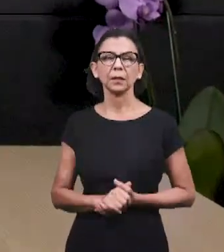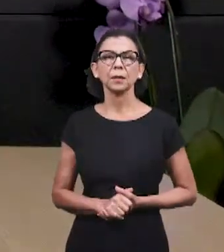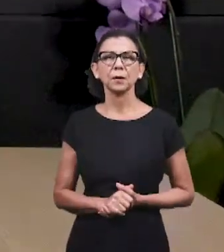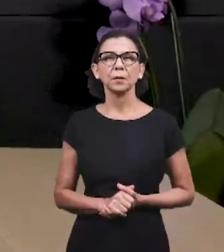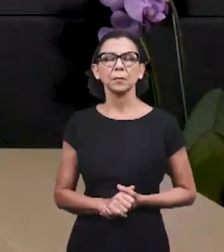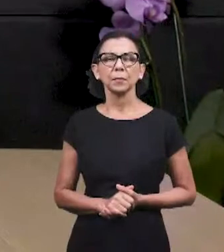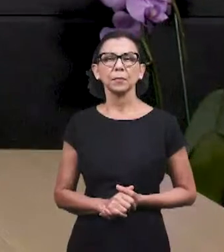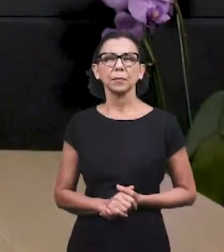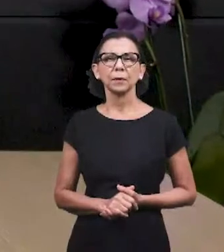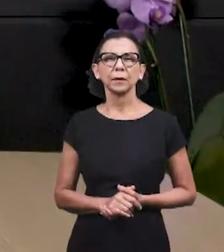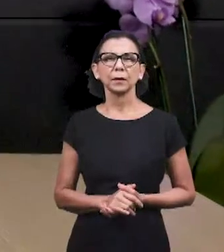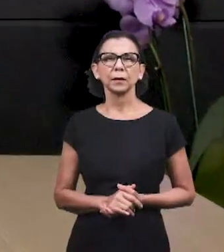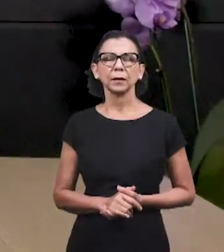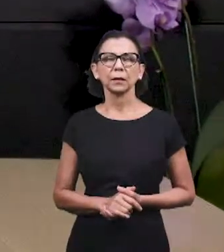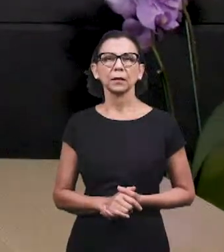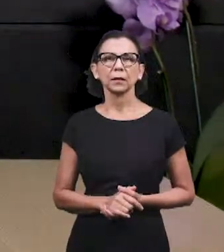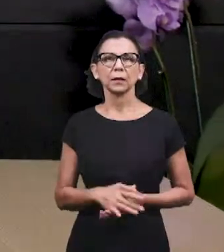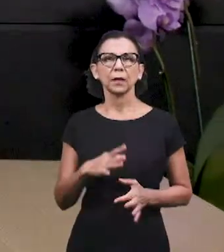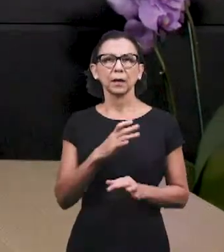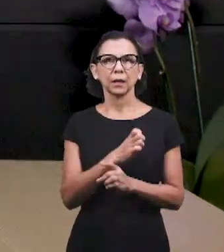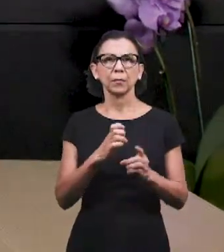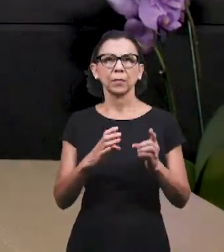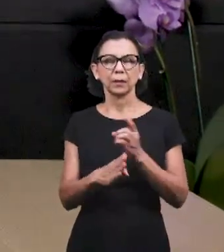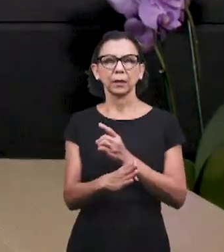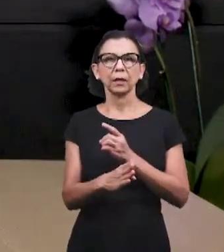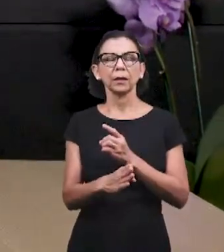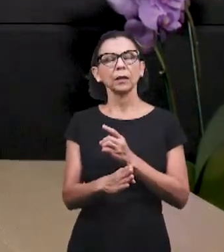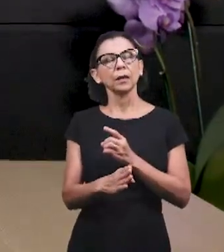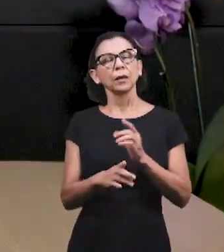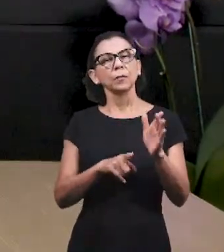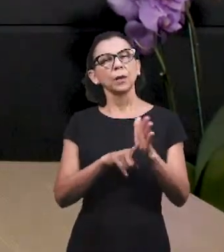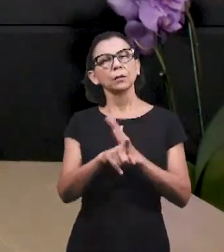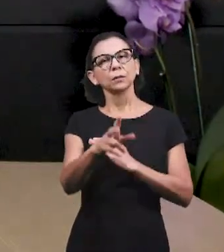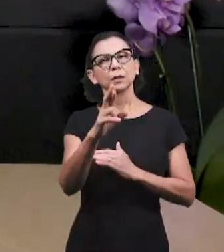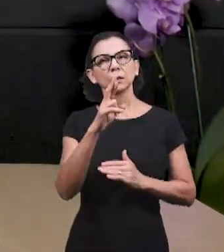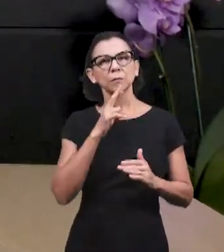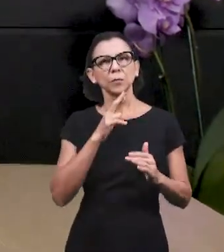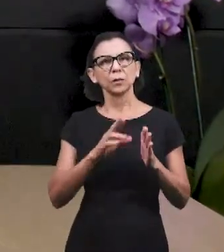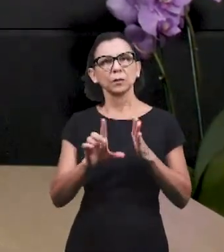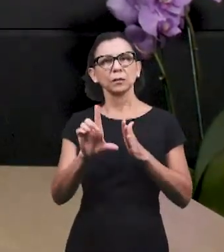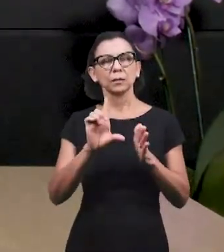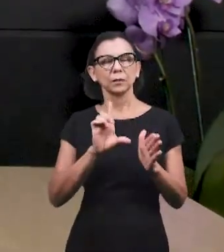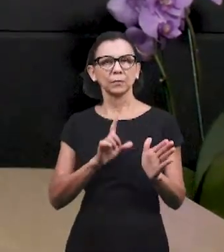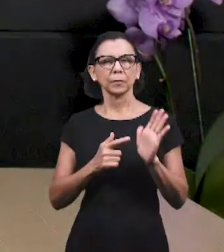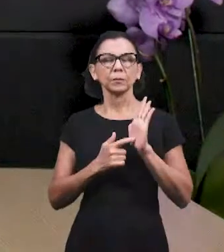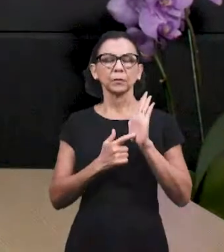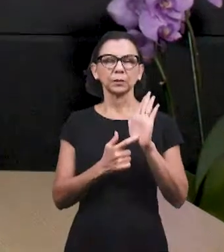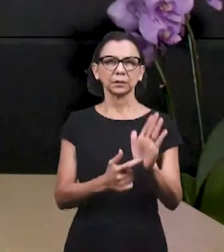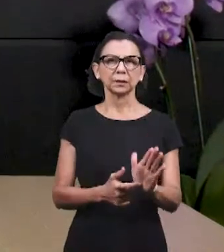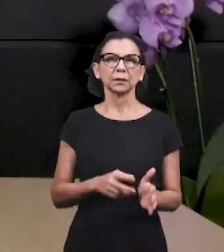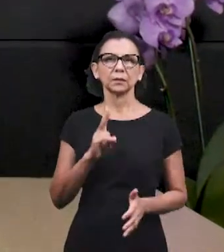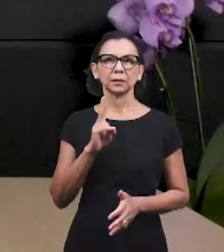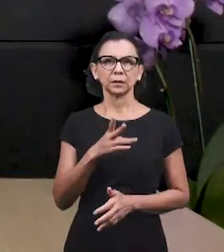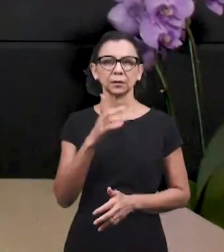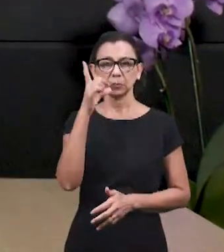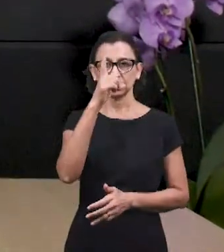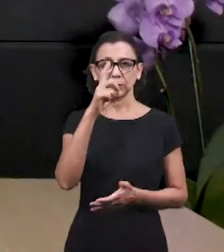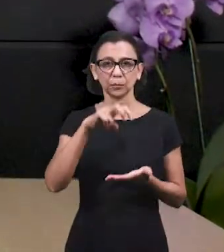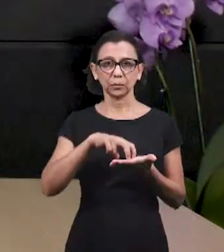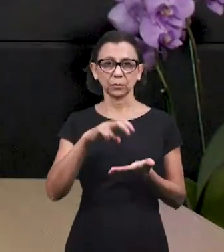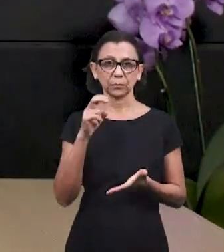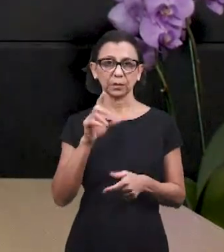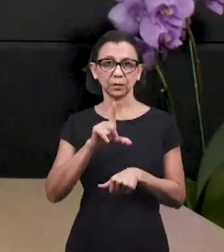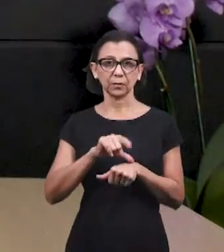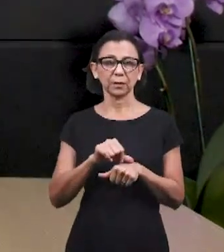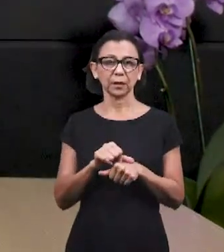respostas às perguntas formuladas para a Escola Bíblica de hoje, o que nós fazemos sempre aos domingos pela manhã, neste horário. E